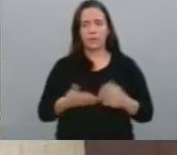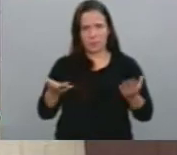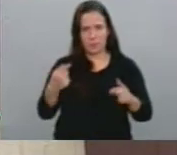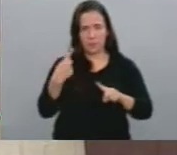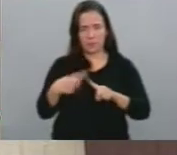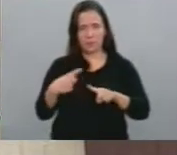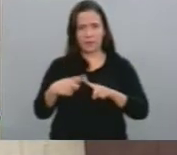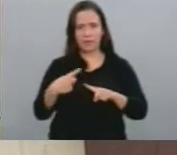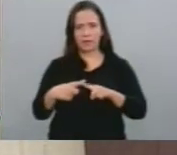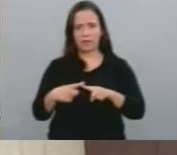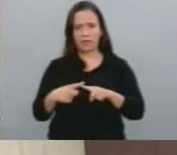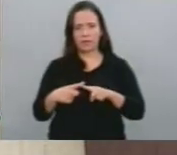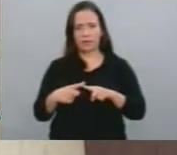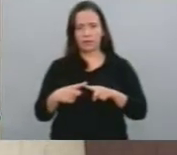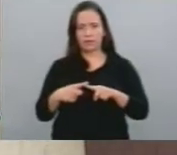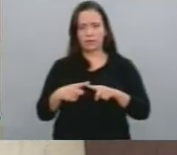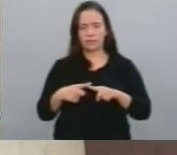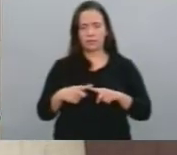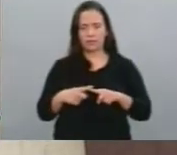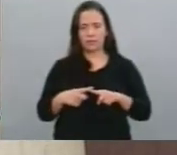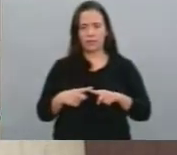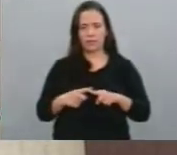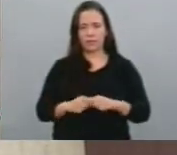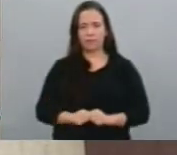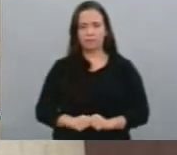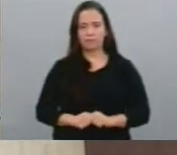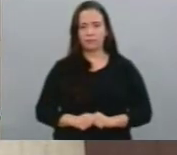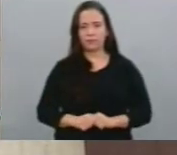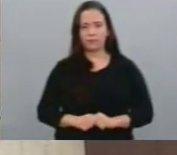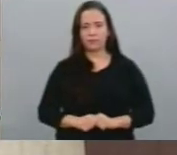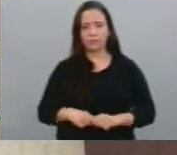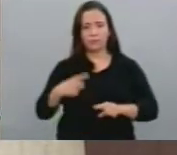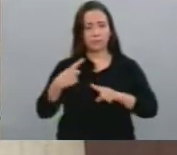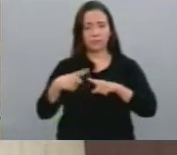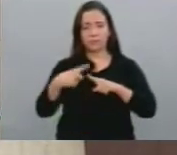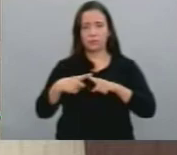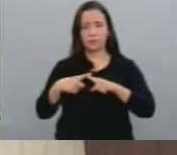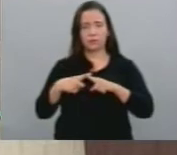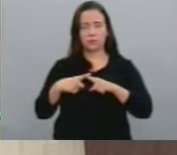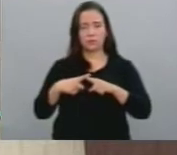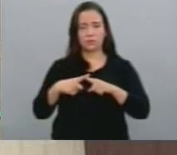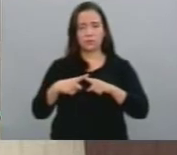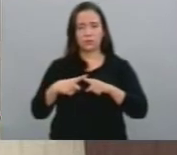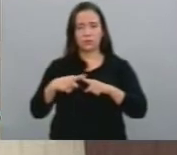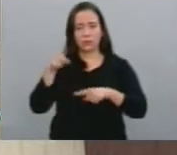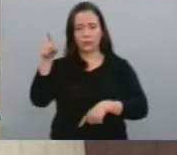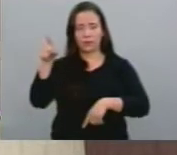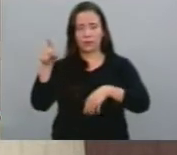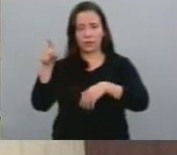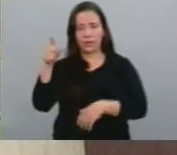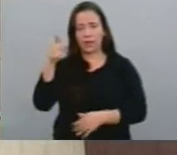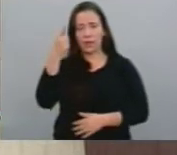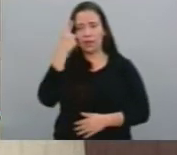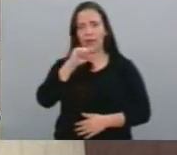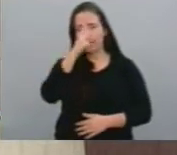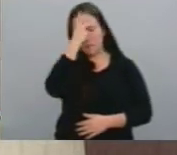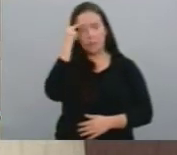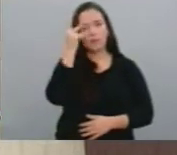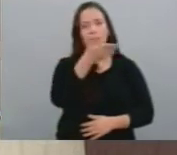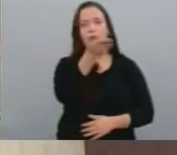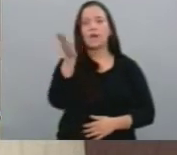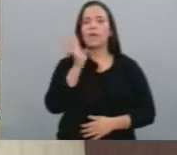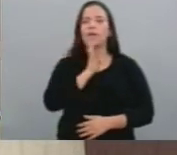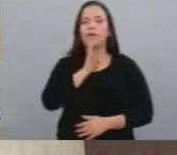vamos colocar um empreendimento que não tem condição de subsistir 20 anos. Porque quem conhece minimamente